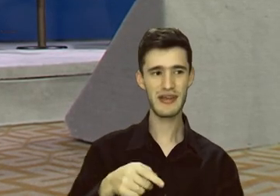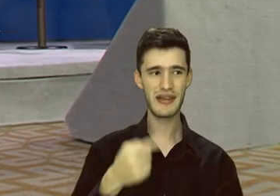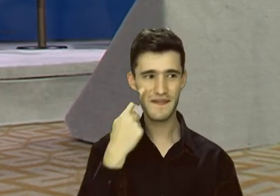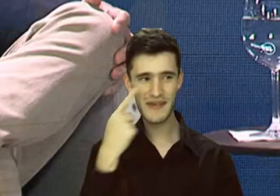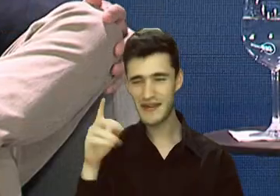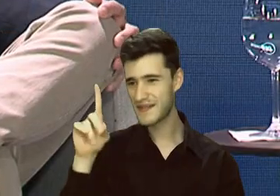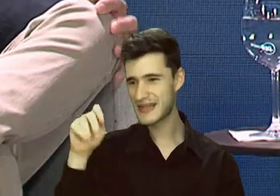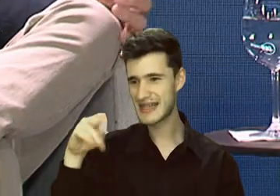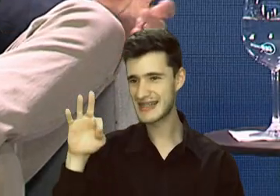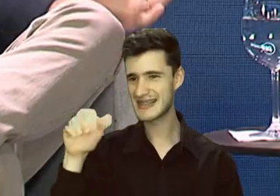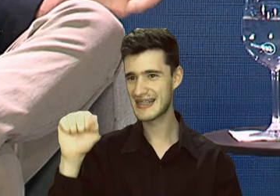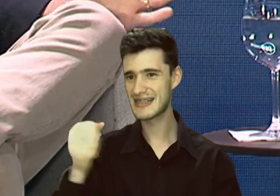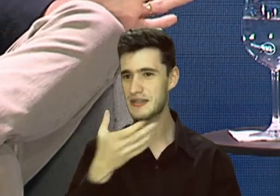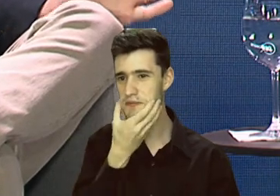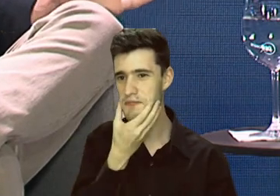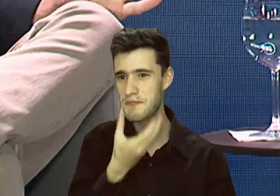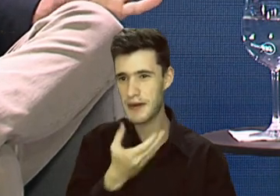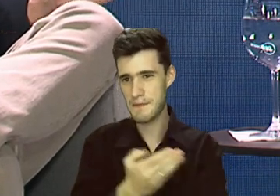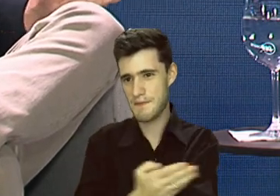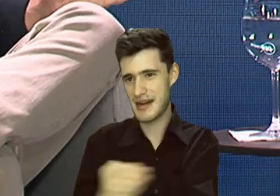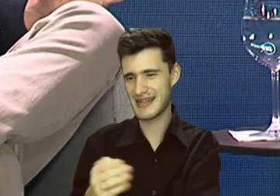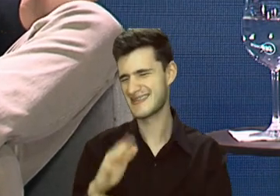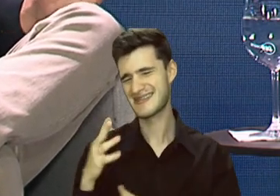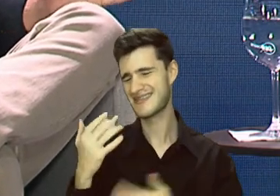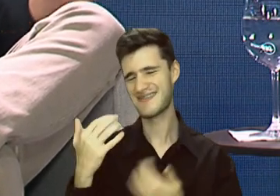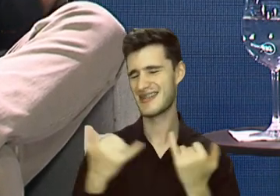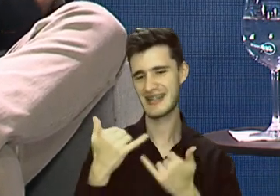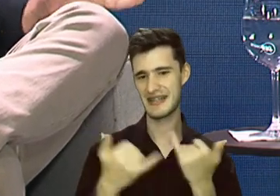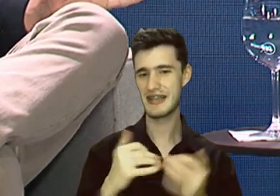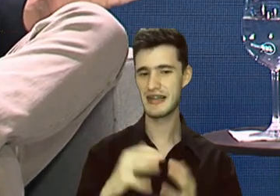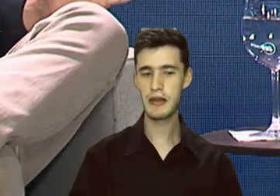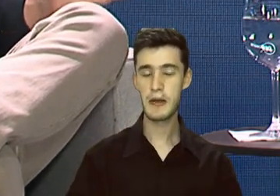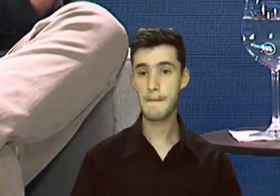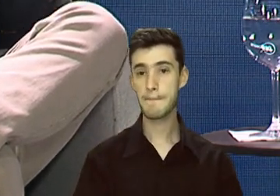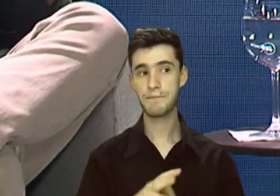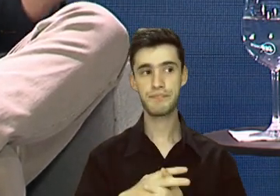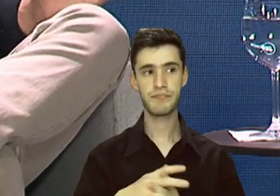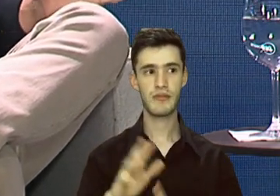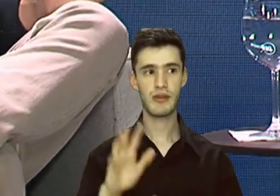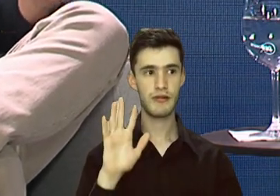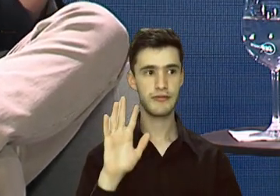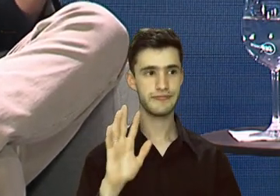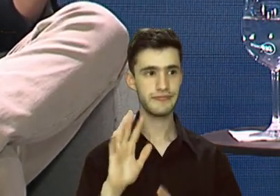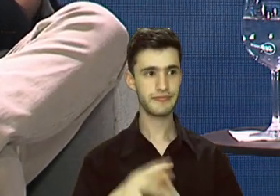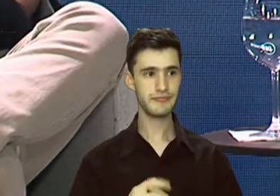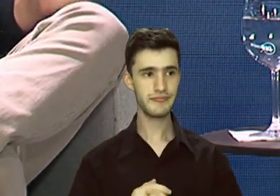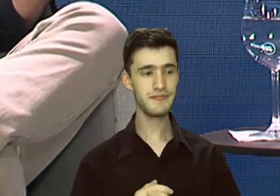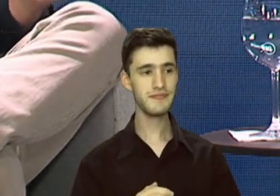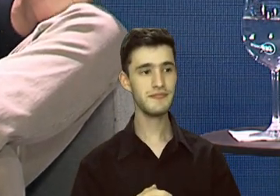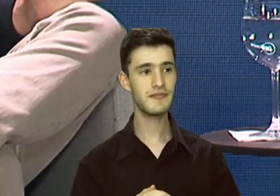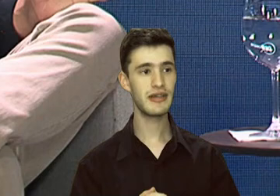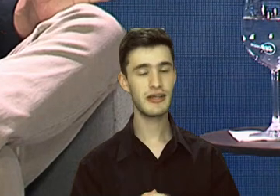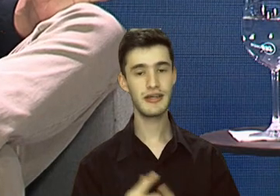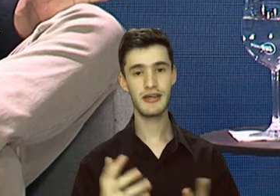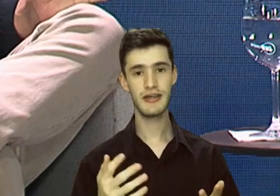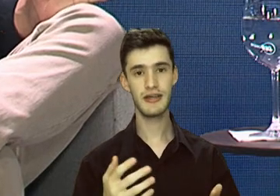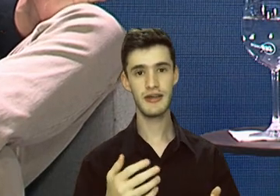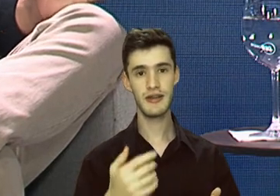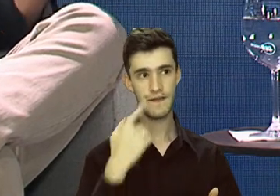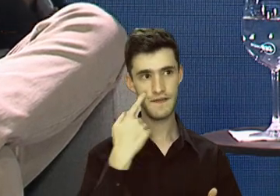é Brincadeiras à parte de Pedro eu acho assim ó neurotec capta dinheiro ali né e de Vice 13:14